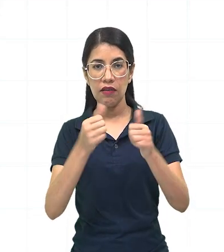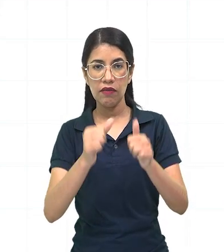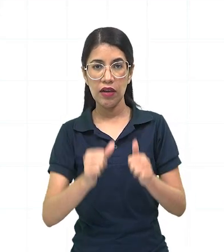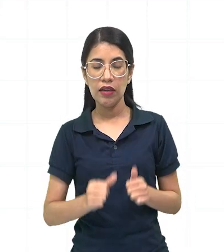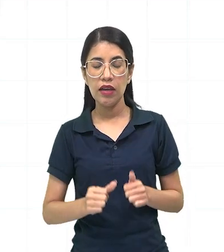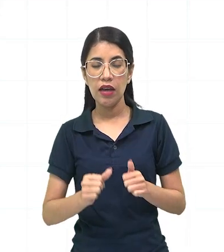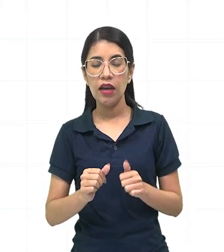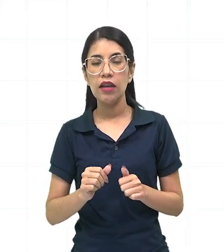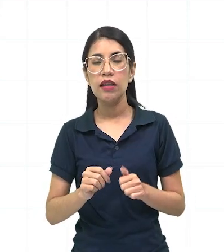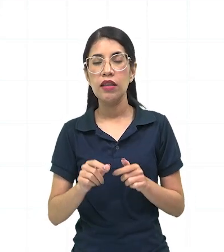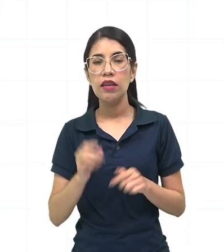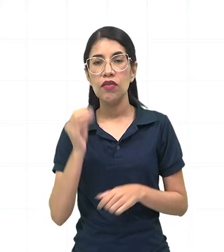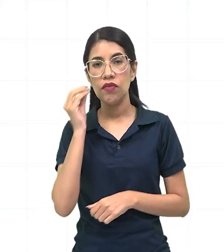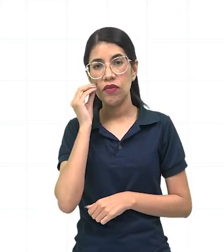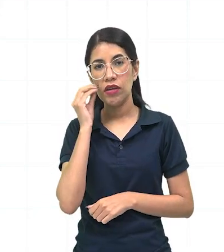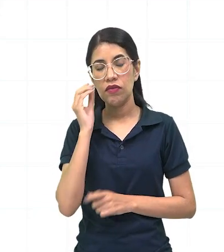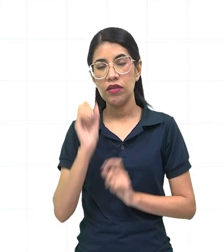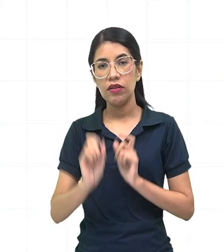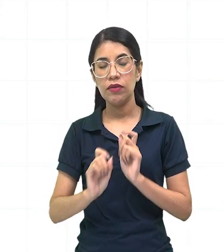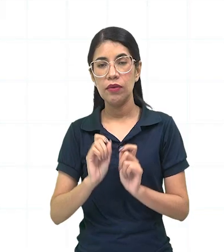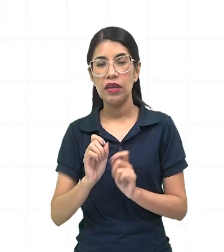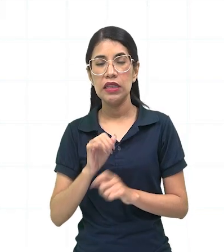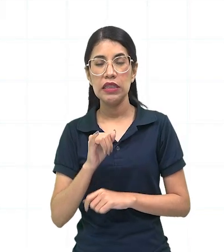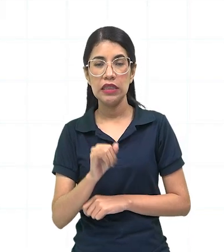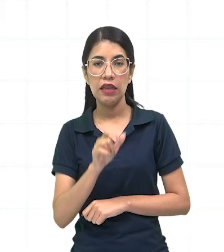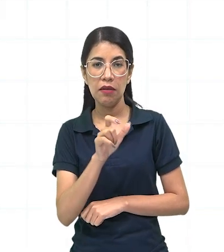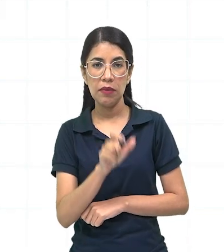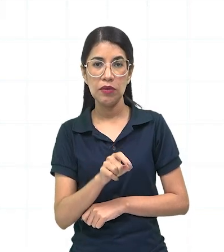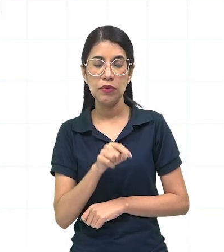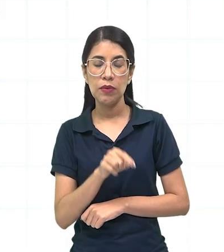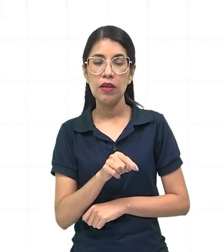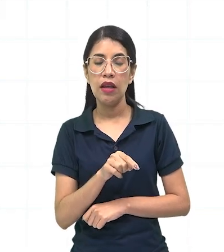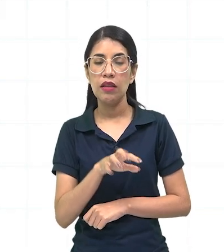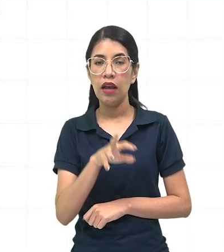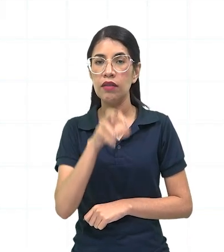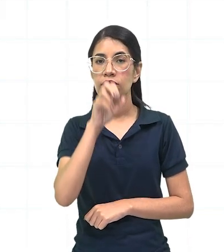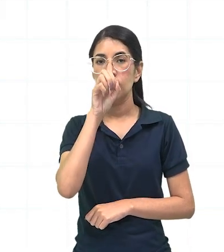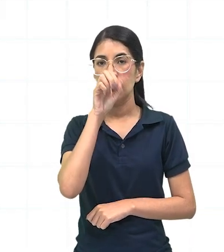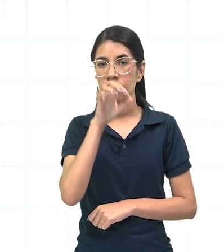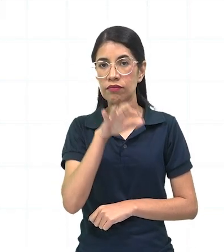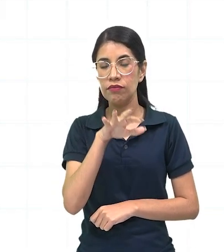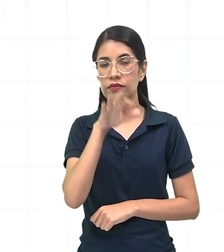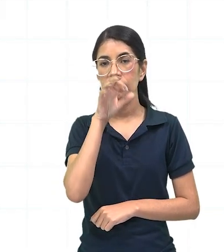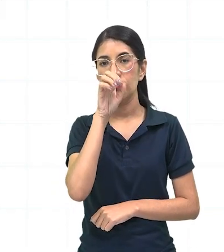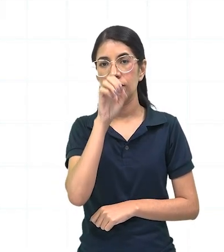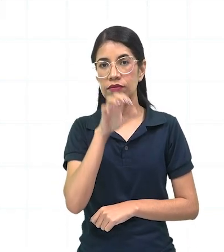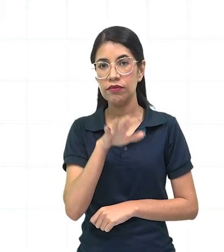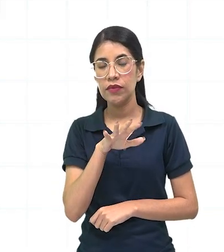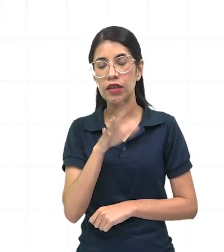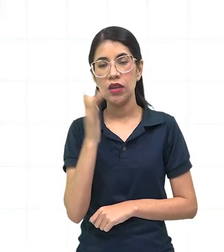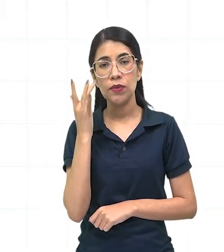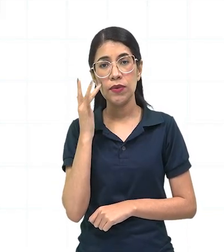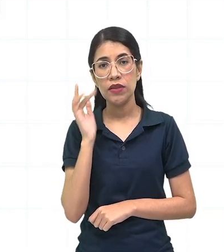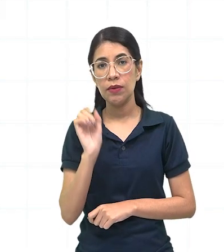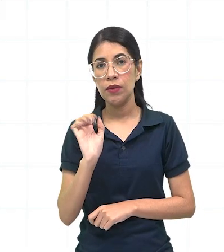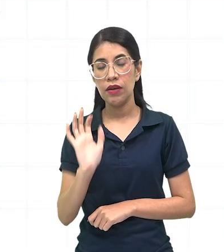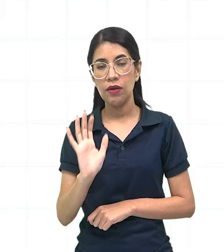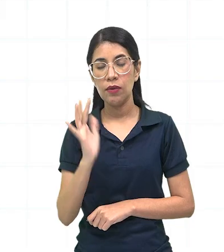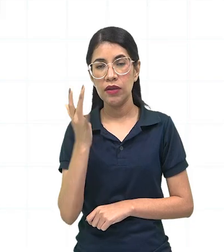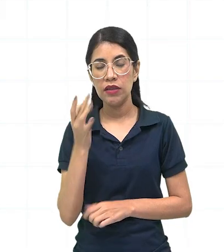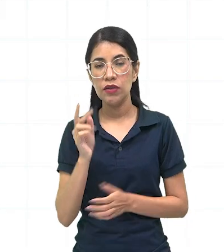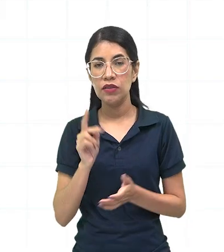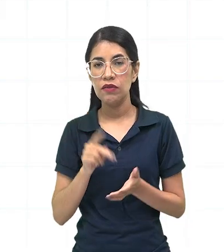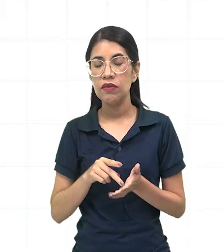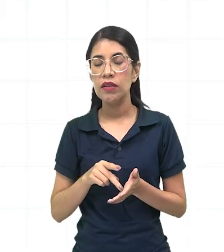ali, vai verificar primeiro se a pessoa está respirando, né? Você não sabe o que aconteceu. Quando uma